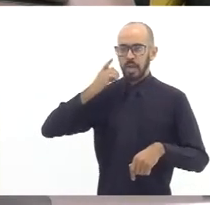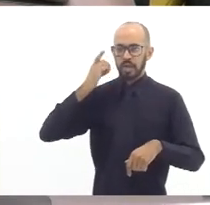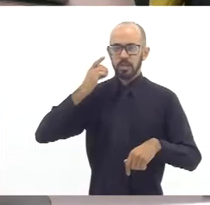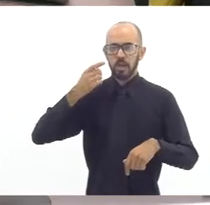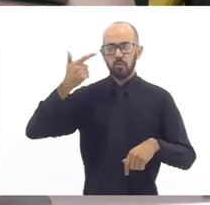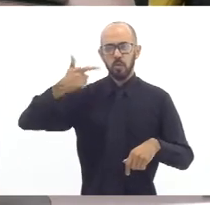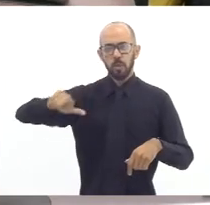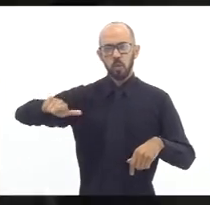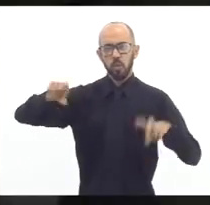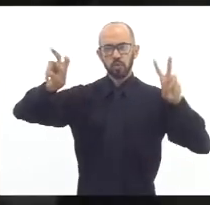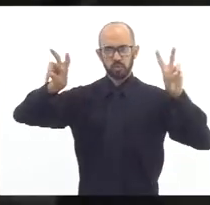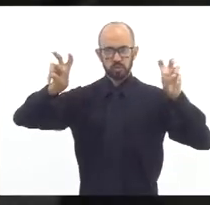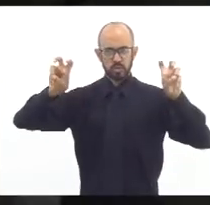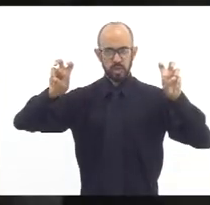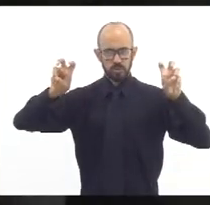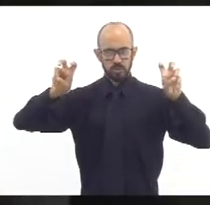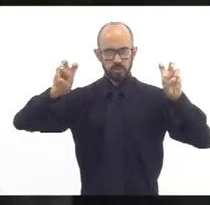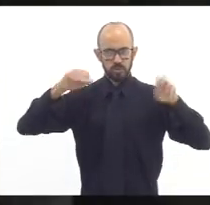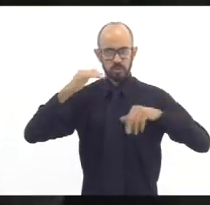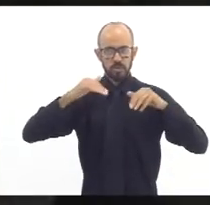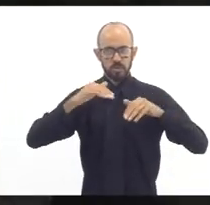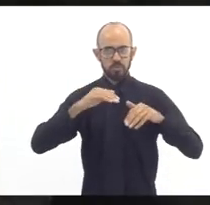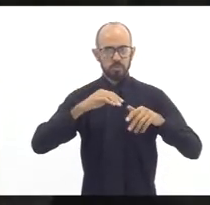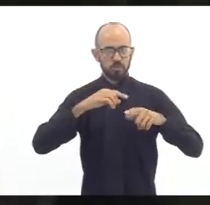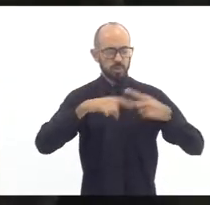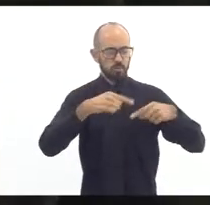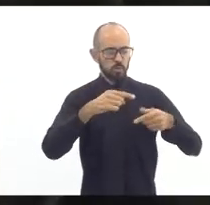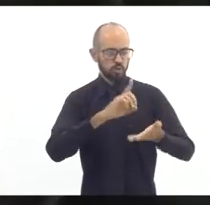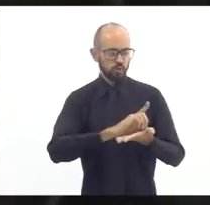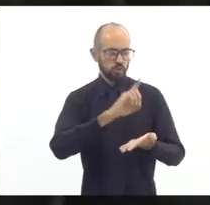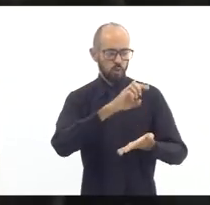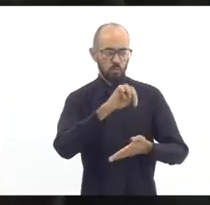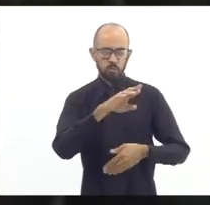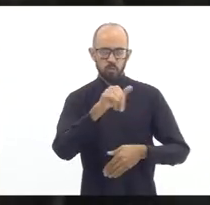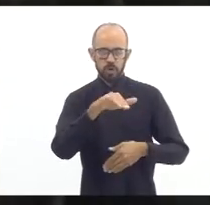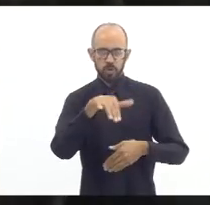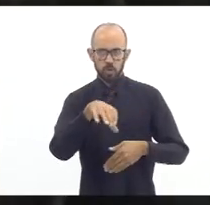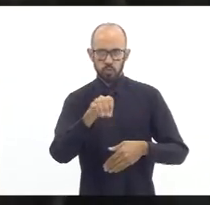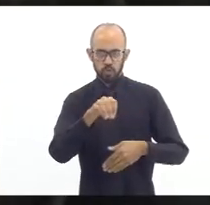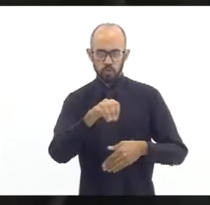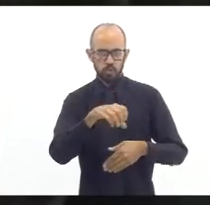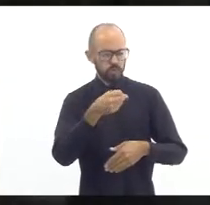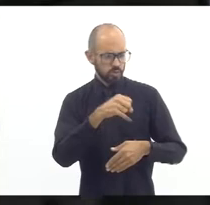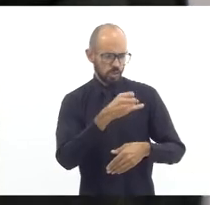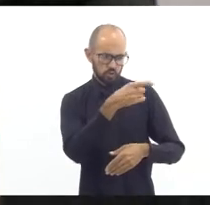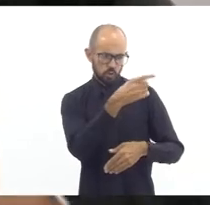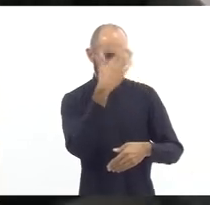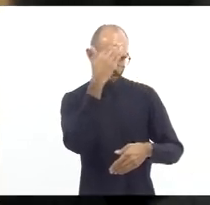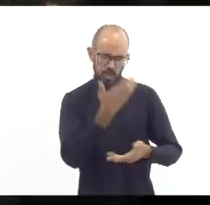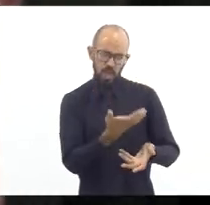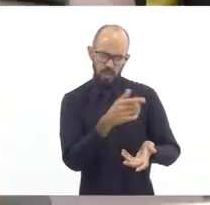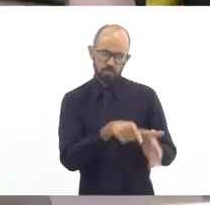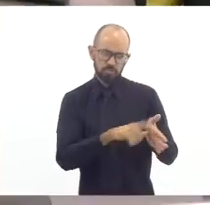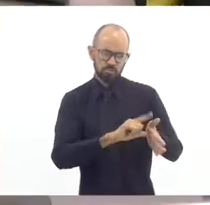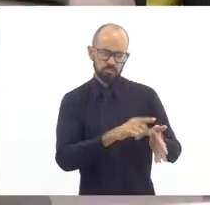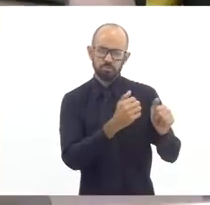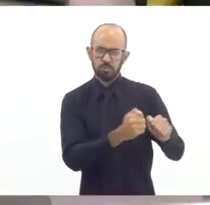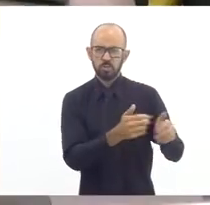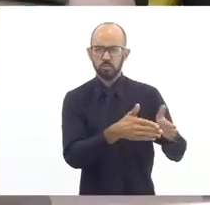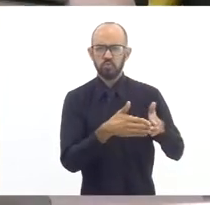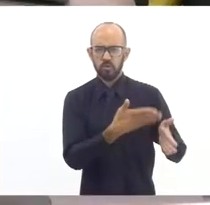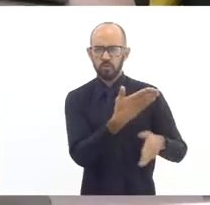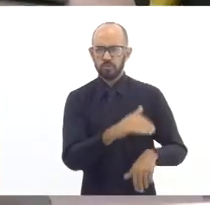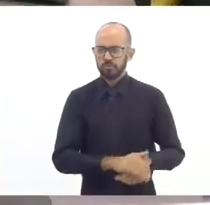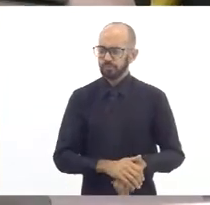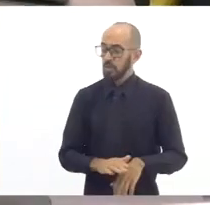fazer pergunta para, além do Murilo, para outros. Sim. Se a senhora quiser ir na minha frente, sem problema nenhum, por favor. Então, vou agradecer. Bom